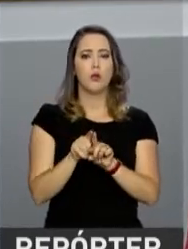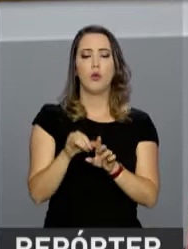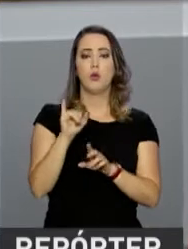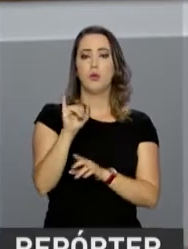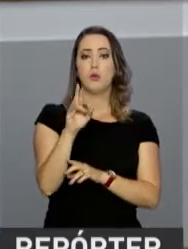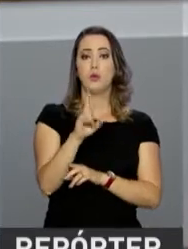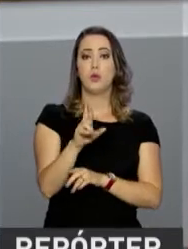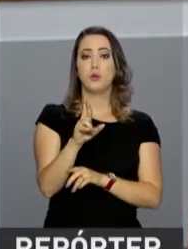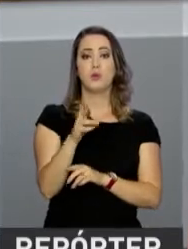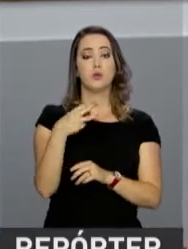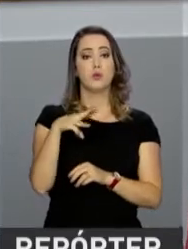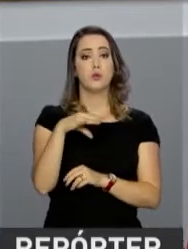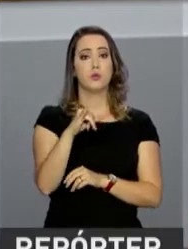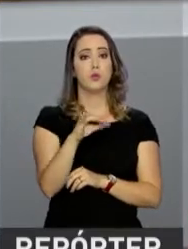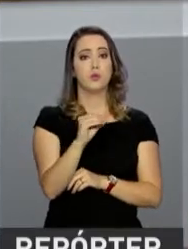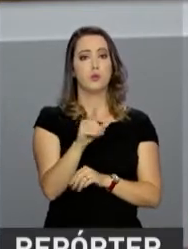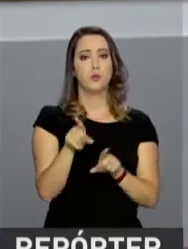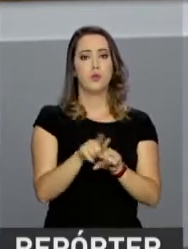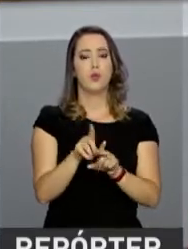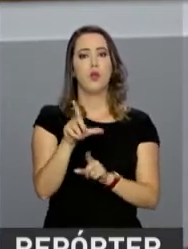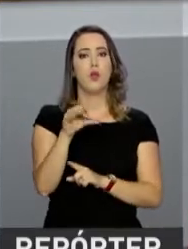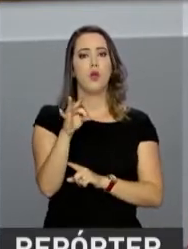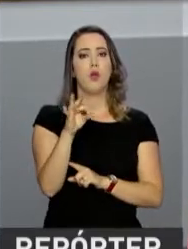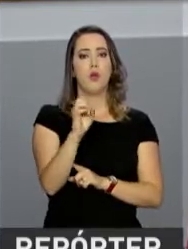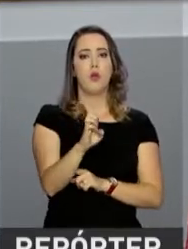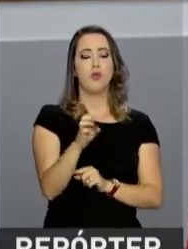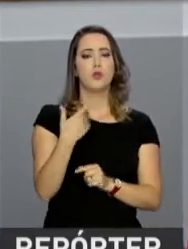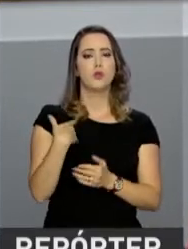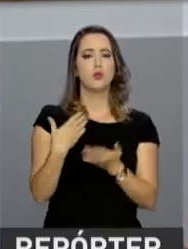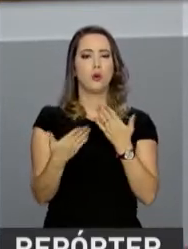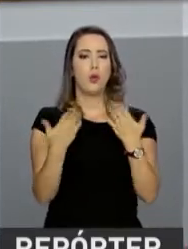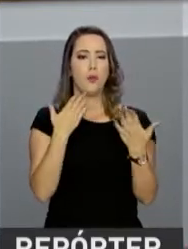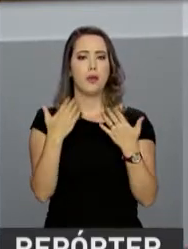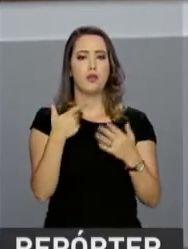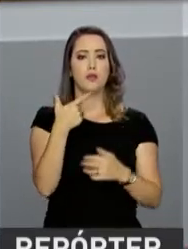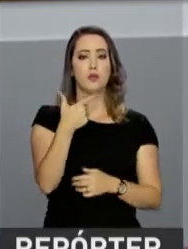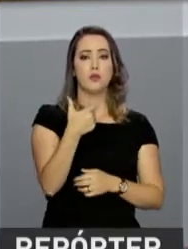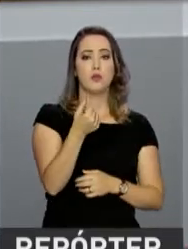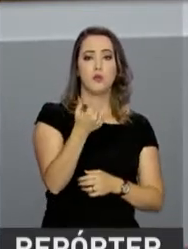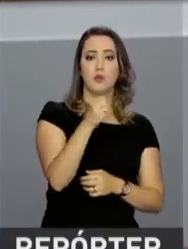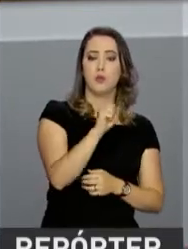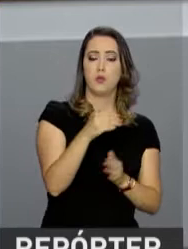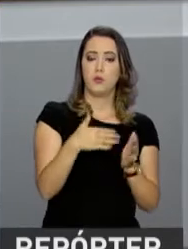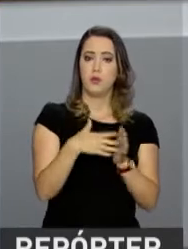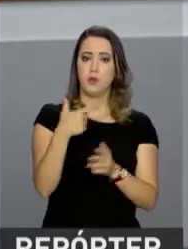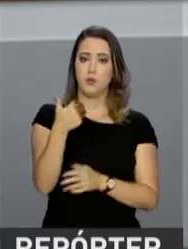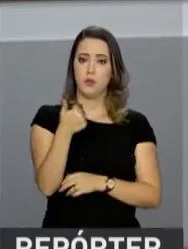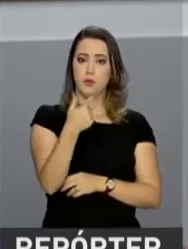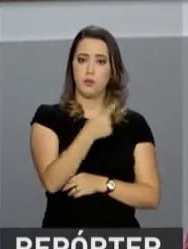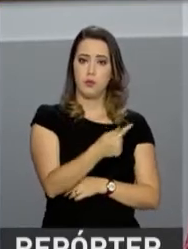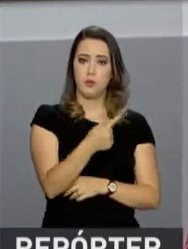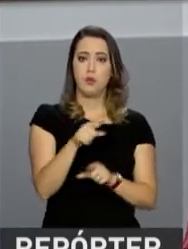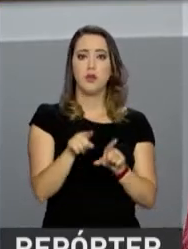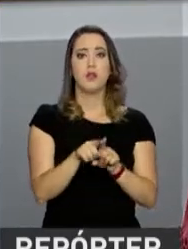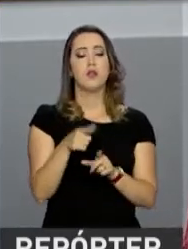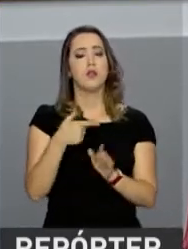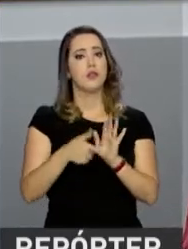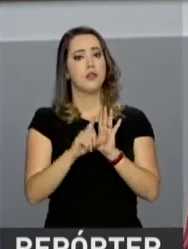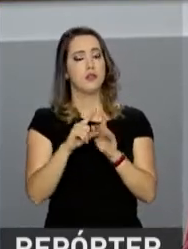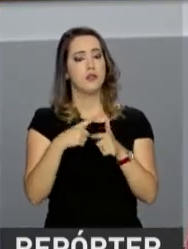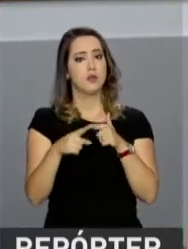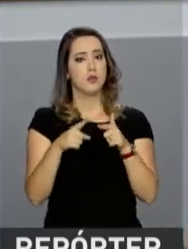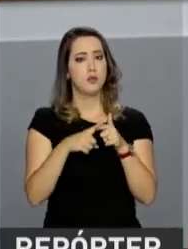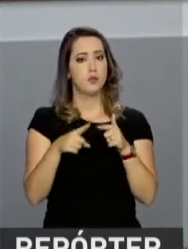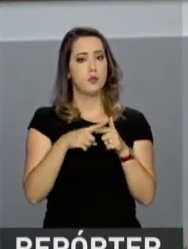física do mês de maio o lote contempla declarações referentes aos exercícios de 2008 a 2017 que